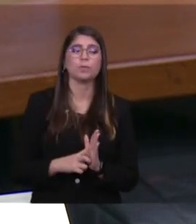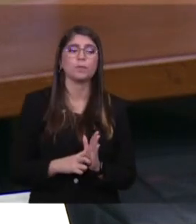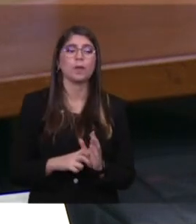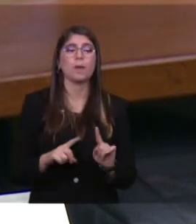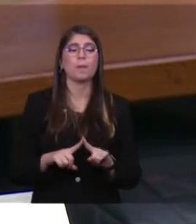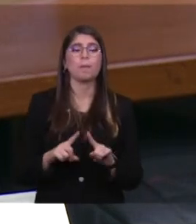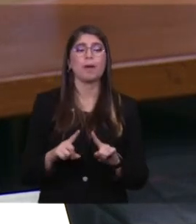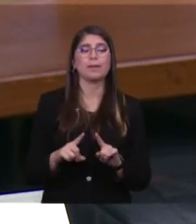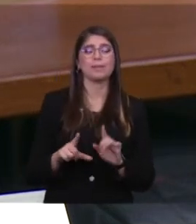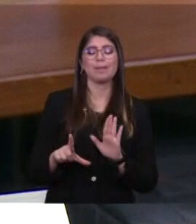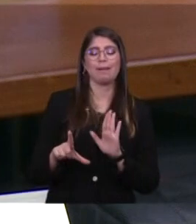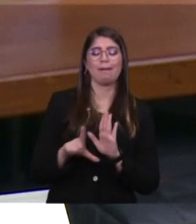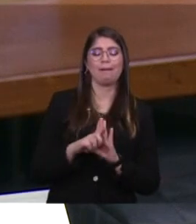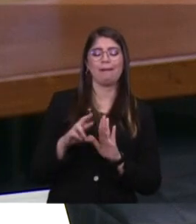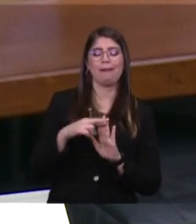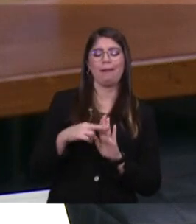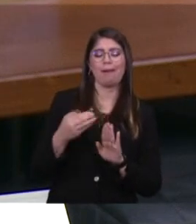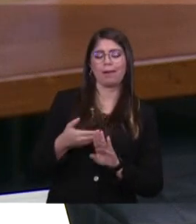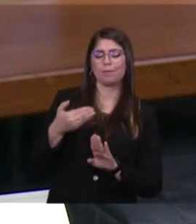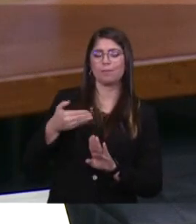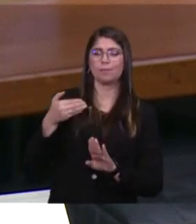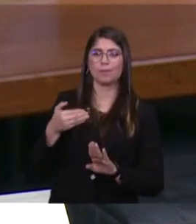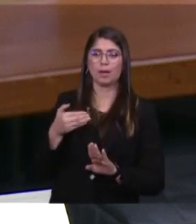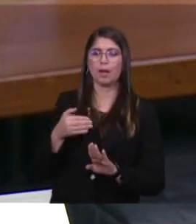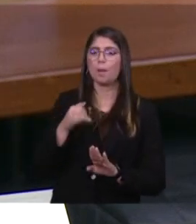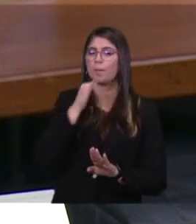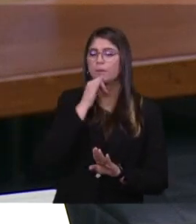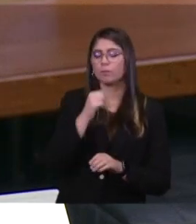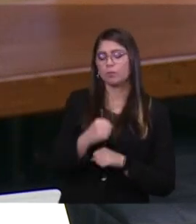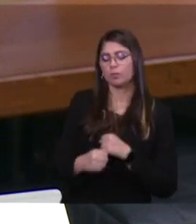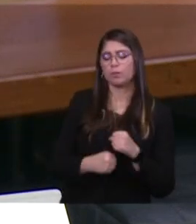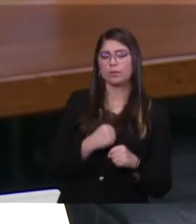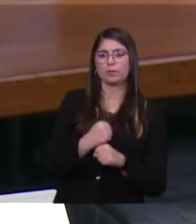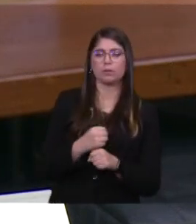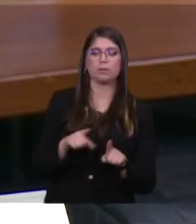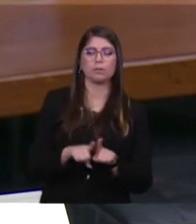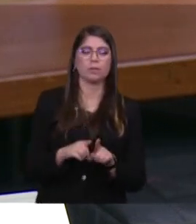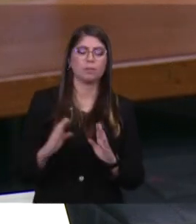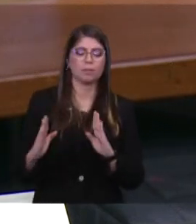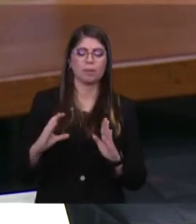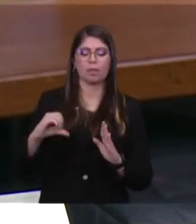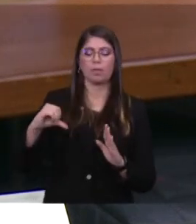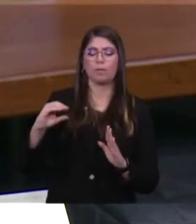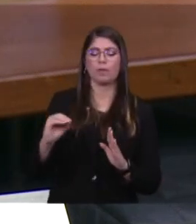regras da anterioridade, tanto do exercício quanto nonagesimal.